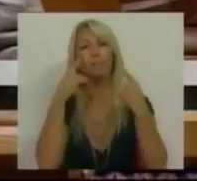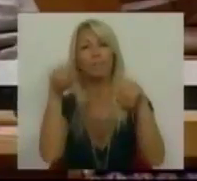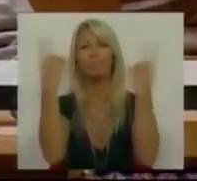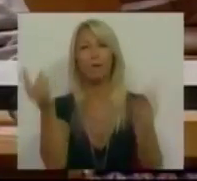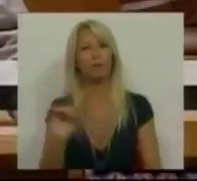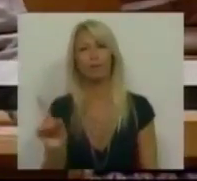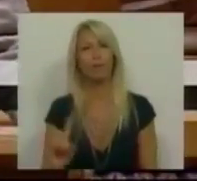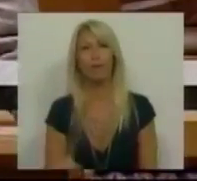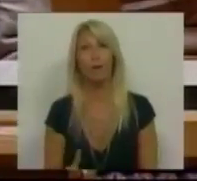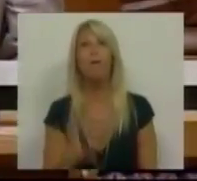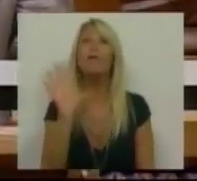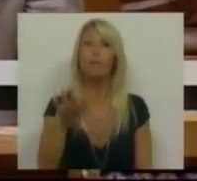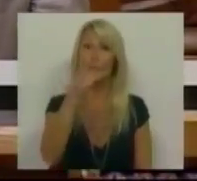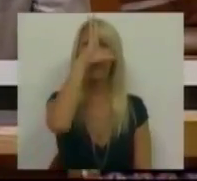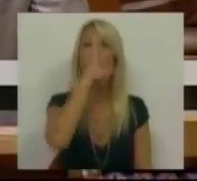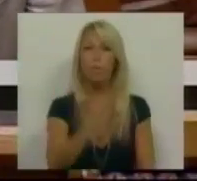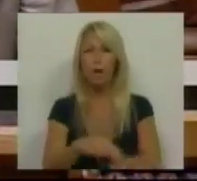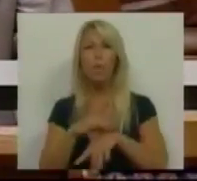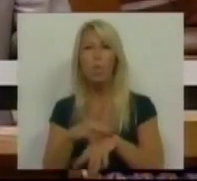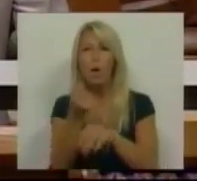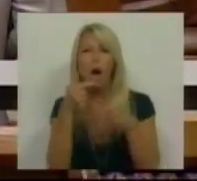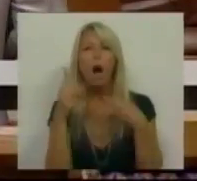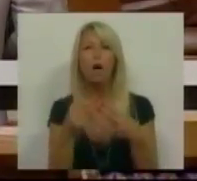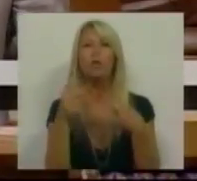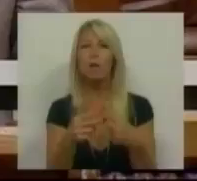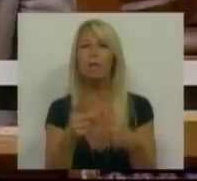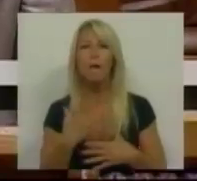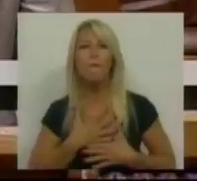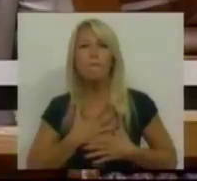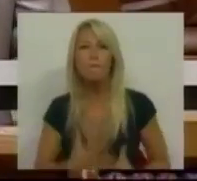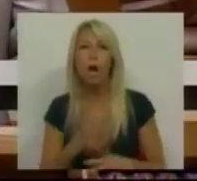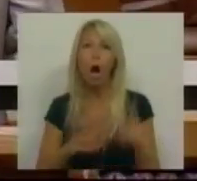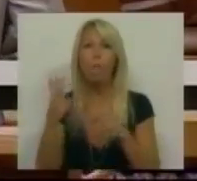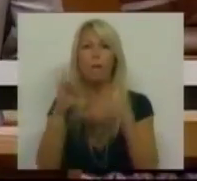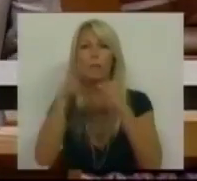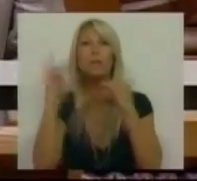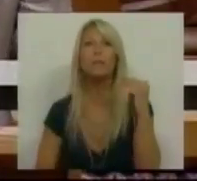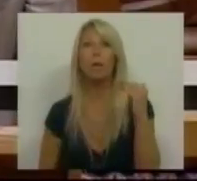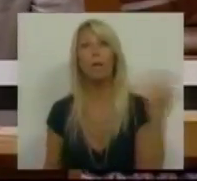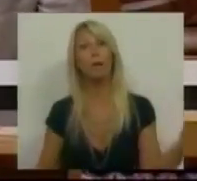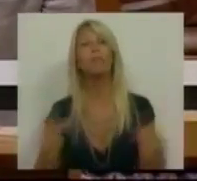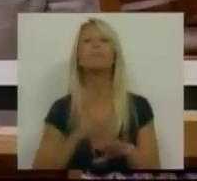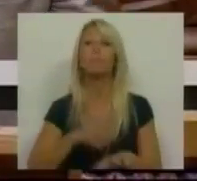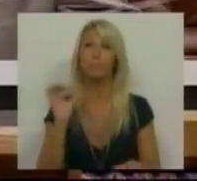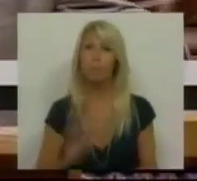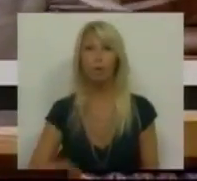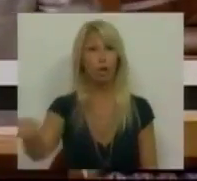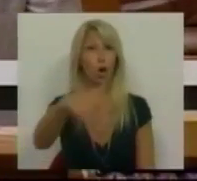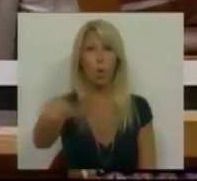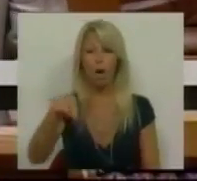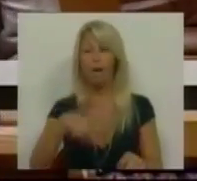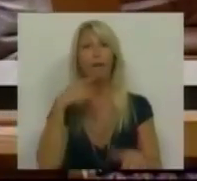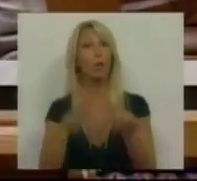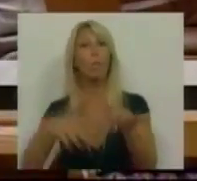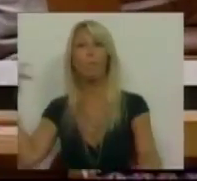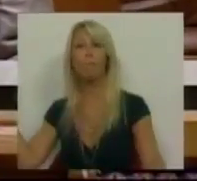escolhas de um governo que tem um fanatismo na austeridade e uma vontade de aumentar a desigualdade. E é por isso que terá na rua, terá aqui no